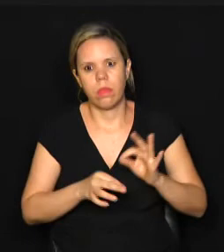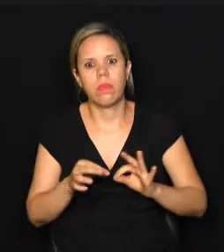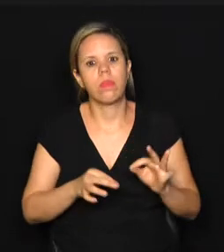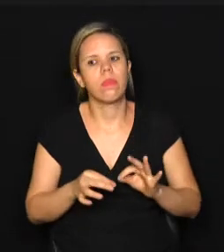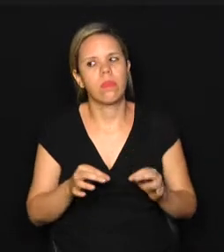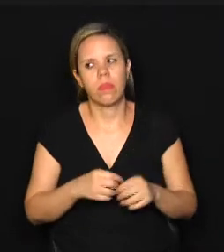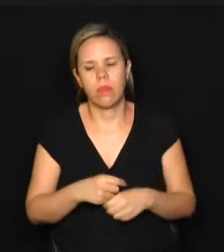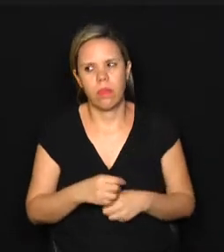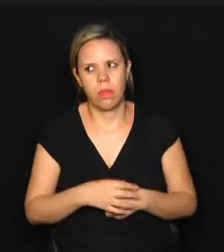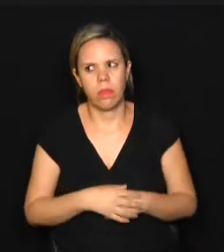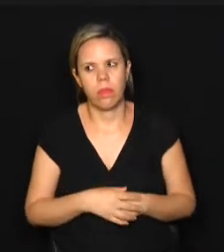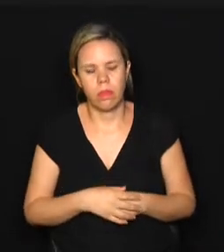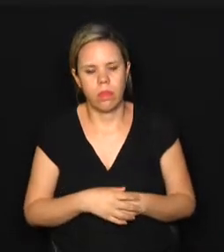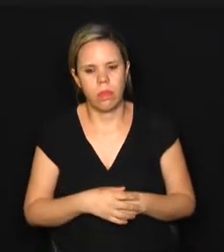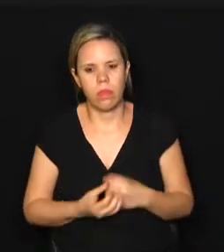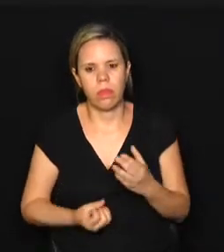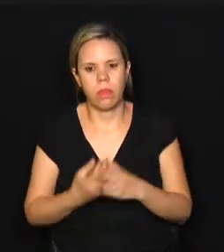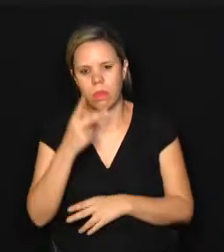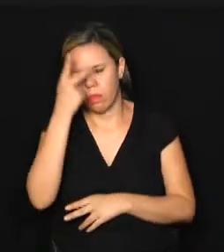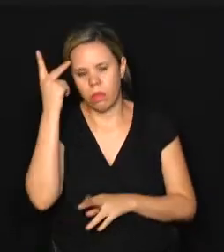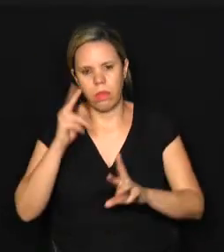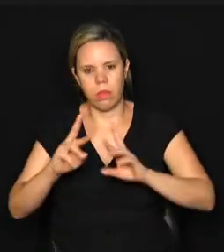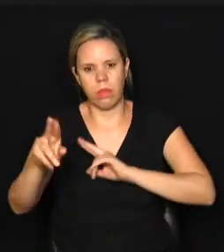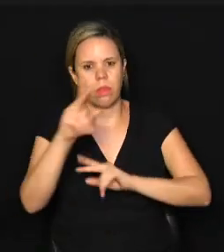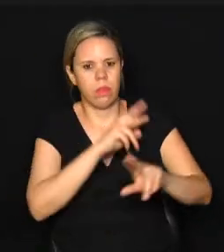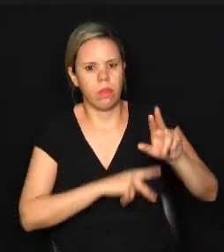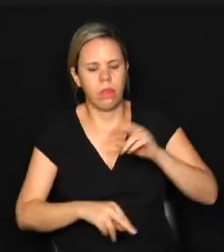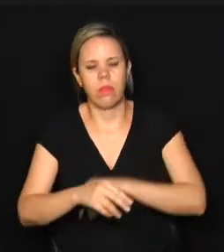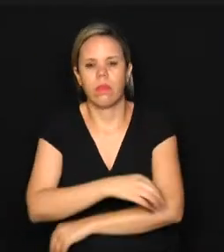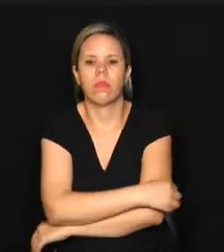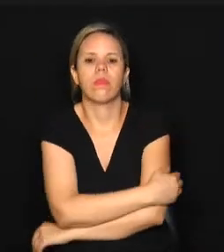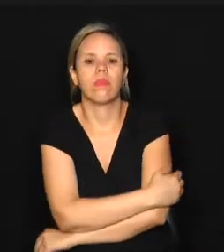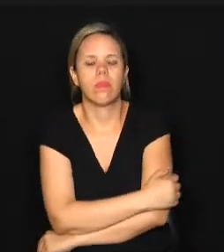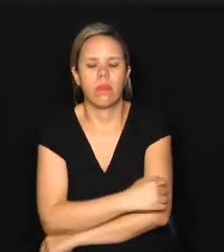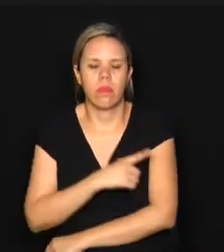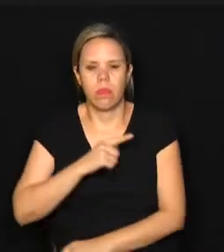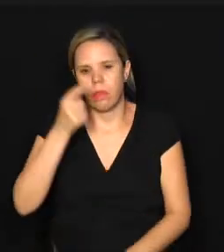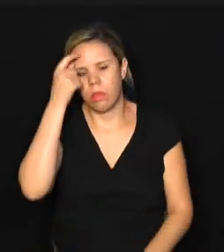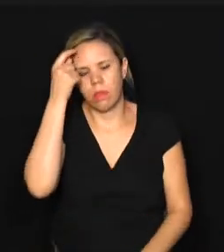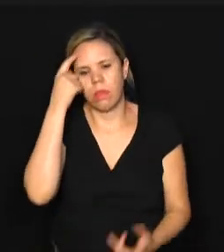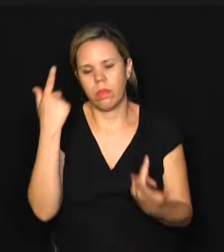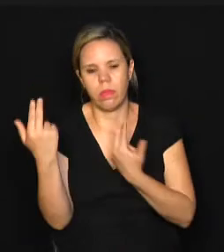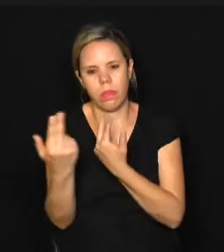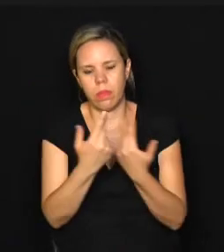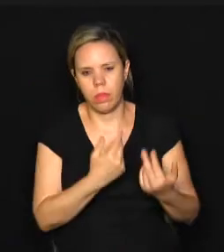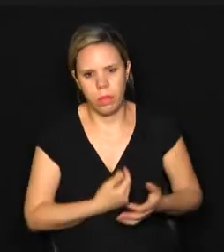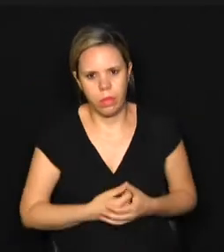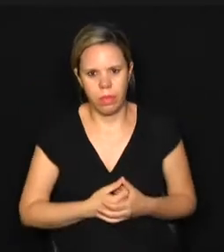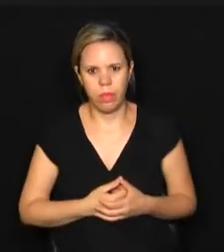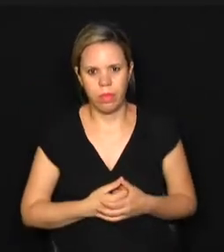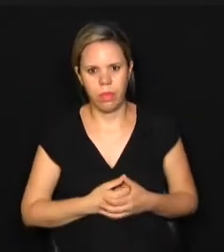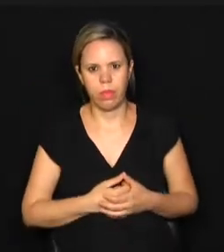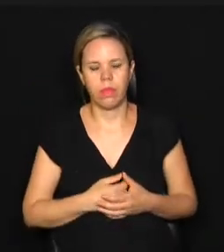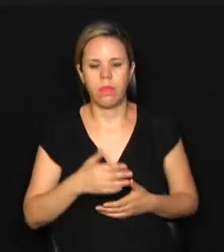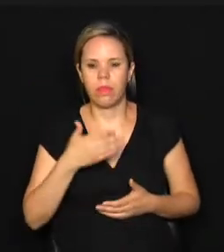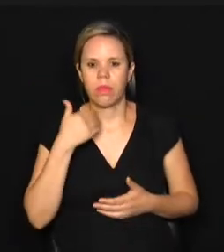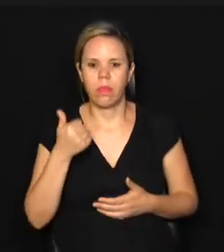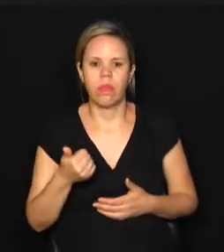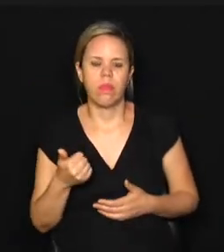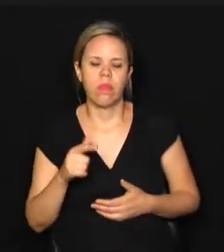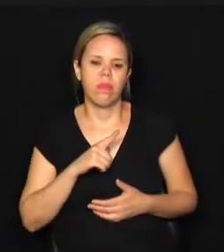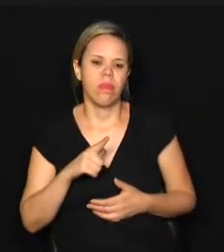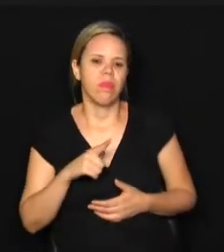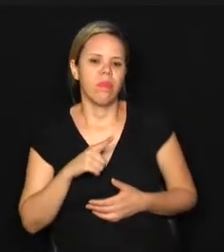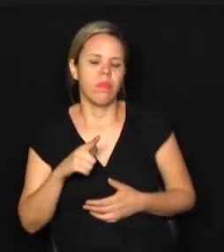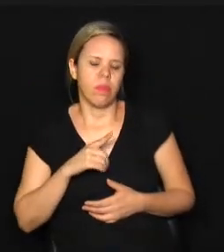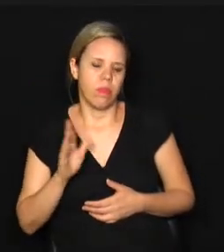seja gerido por pessoas diferentes, tem uma noção comum. E ao invés de melhorar o que existe, que